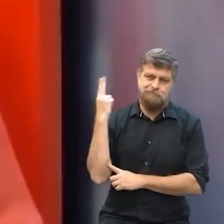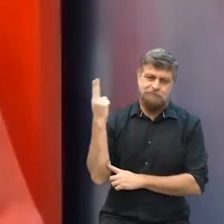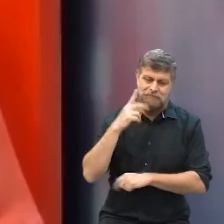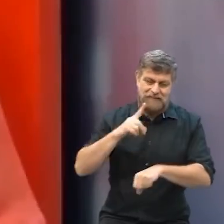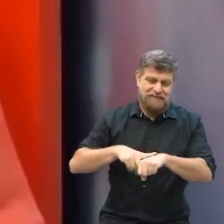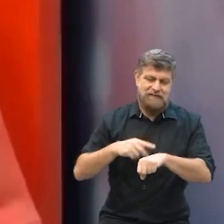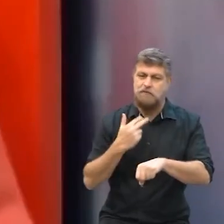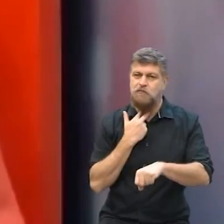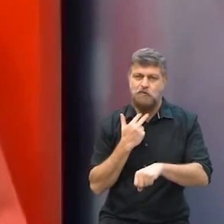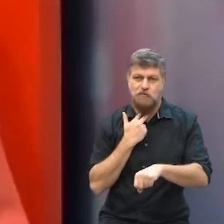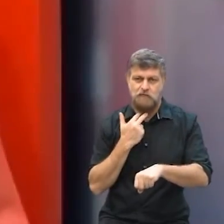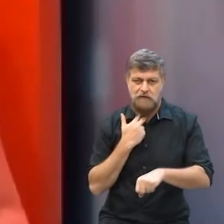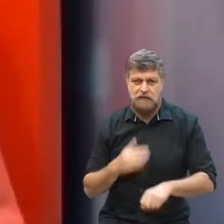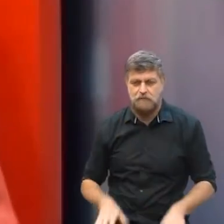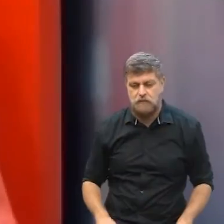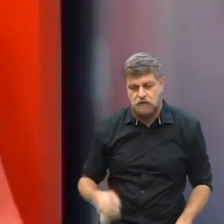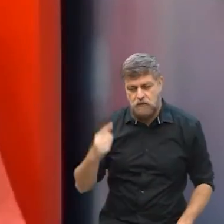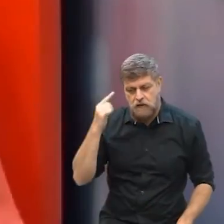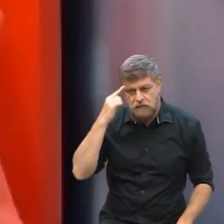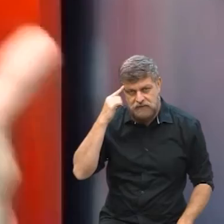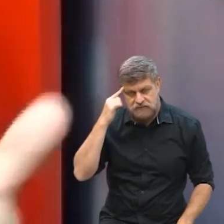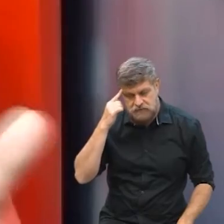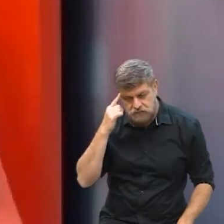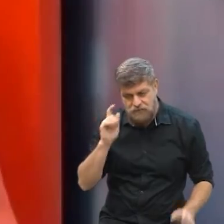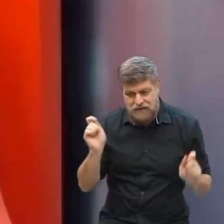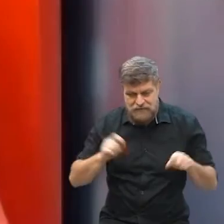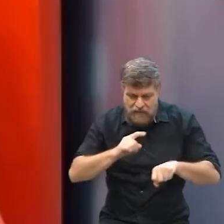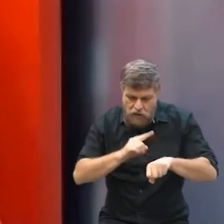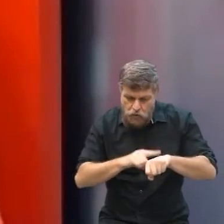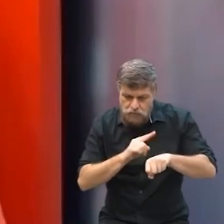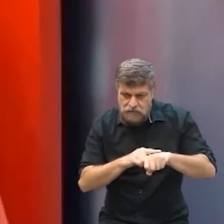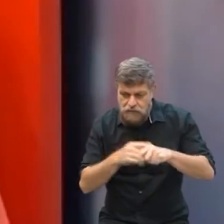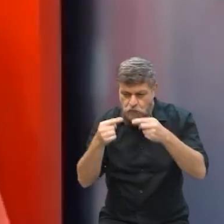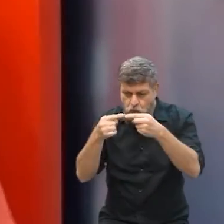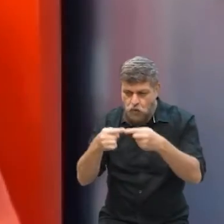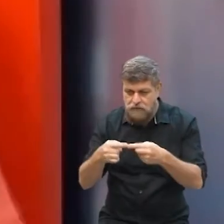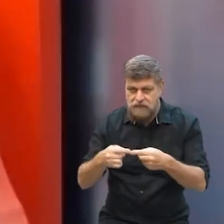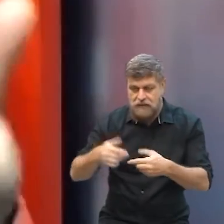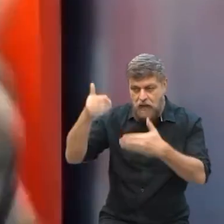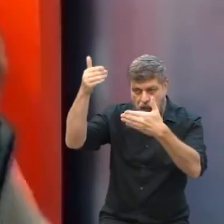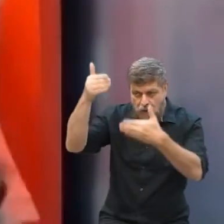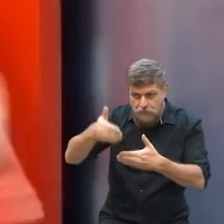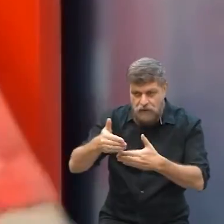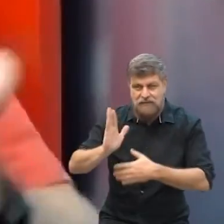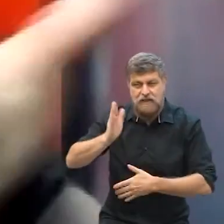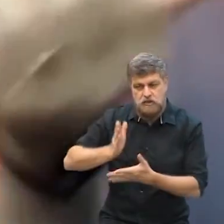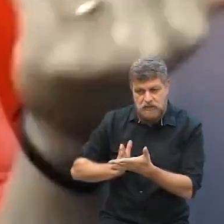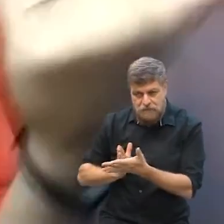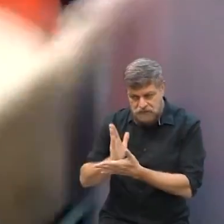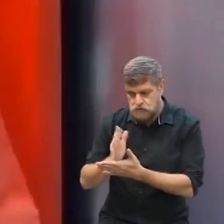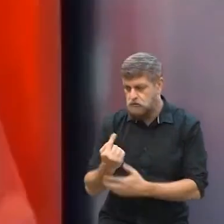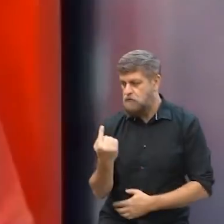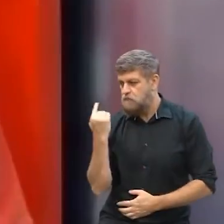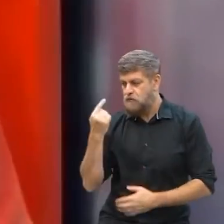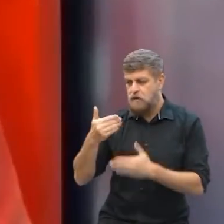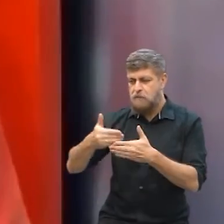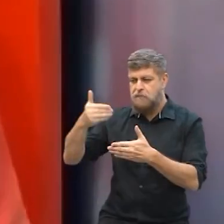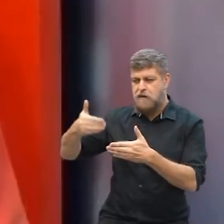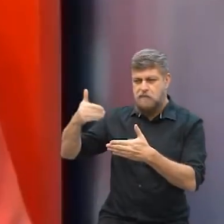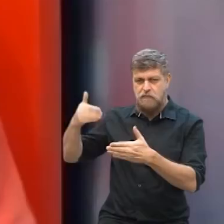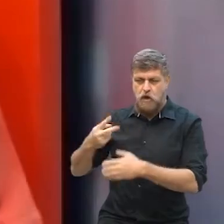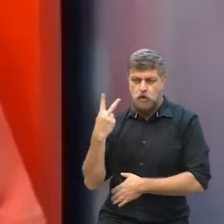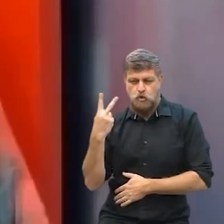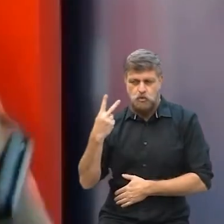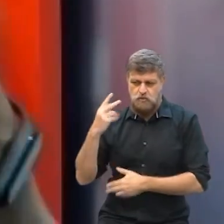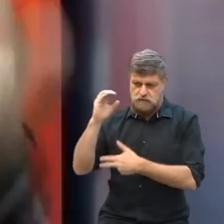de tempo. Então, considerando aí uma relação amigável com o tempo, pega uma prova anterior, pega as 2 últimas versões